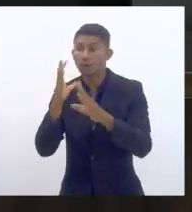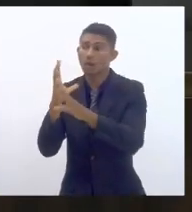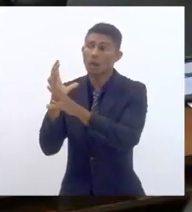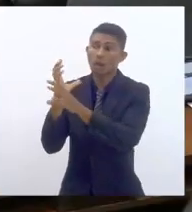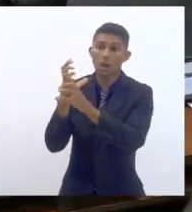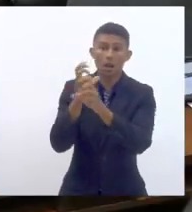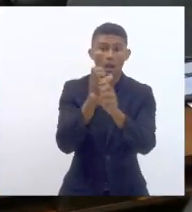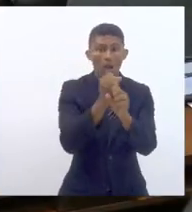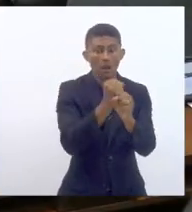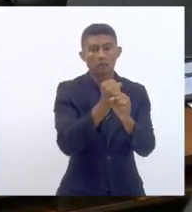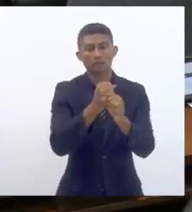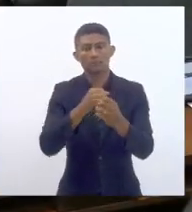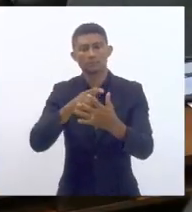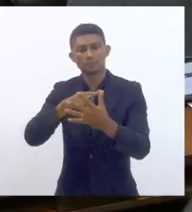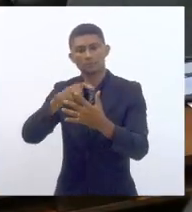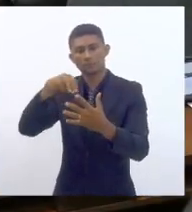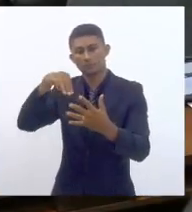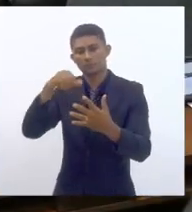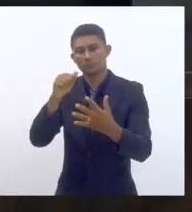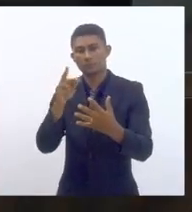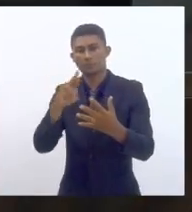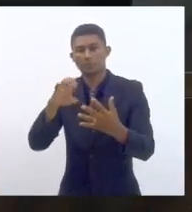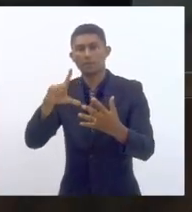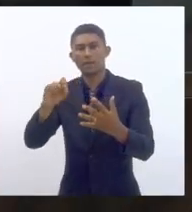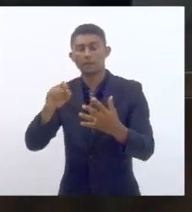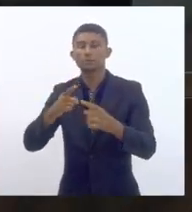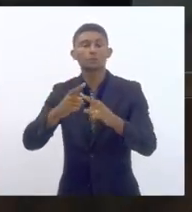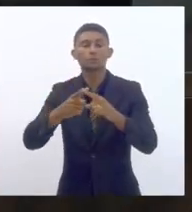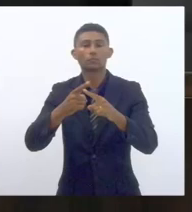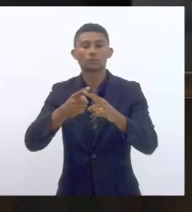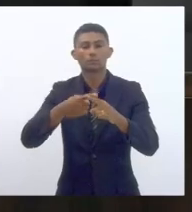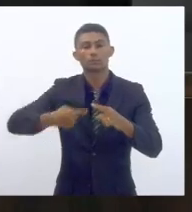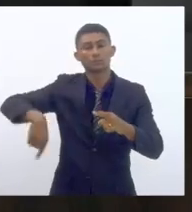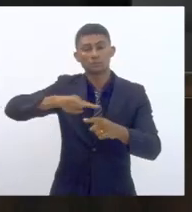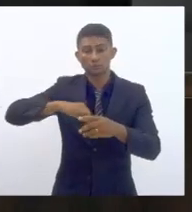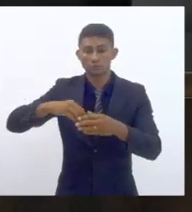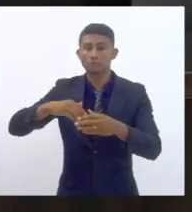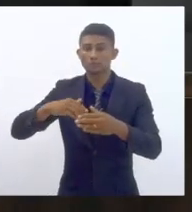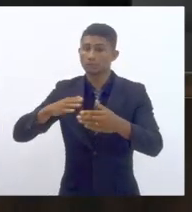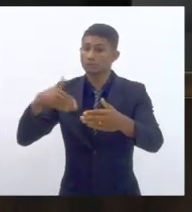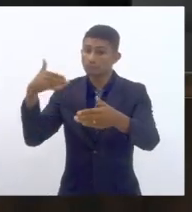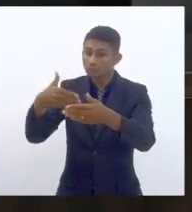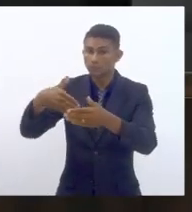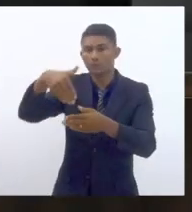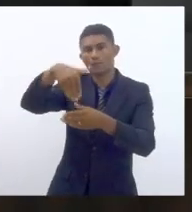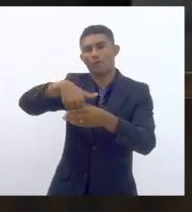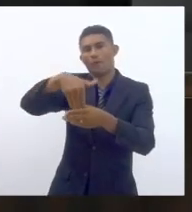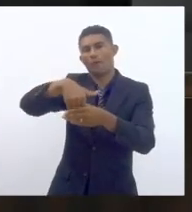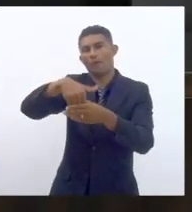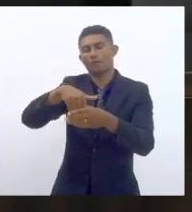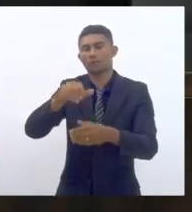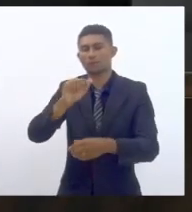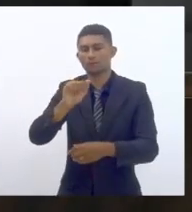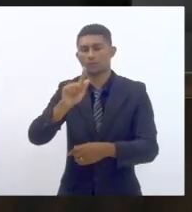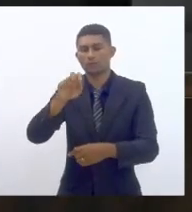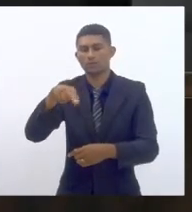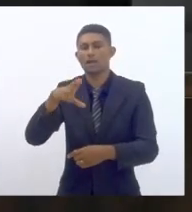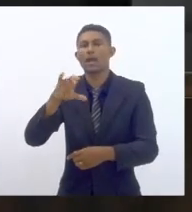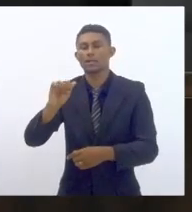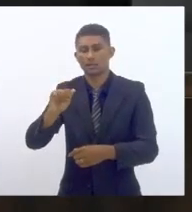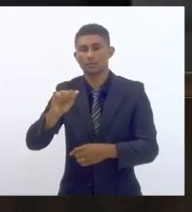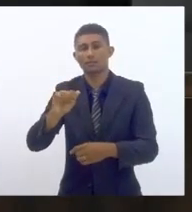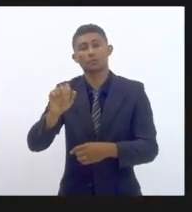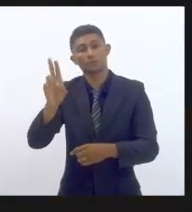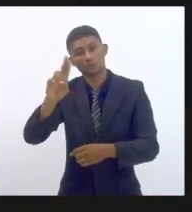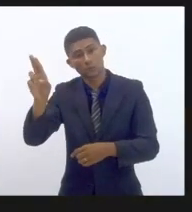Marcelo Cabineirinho. Marcela, porque nós estamos votando. Já já vai ter a votação da agência. E é nominal, então.